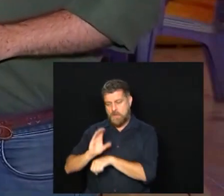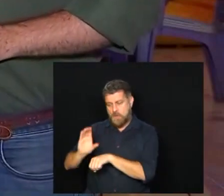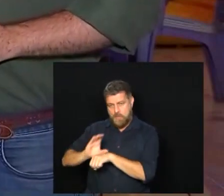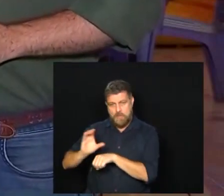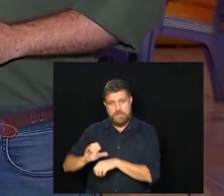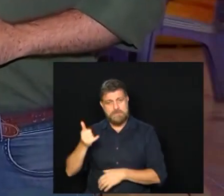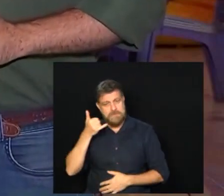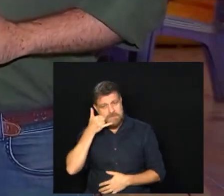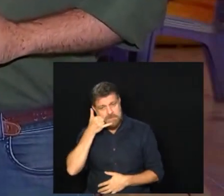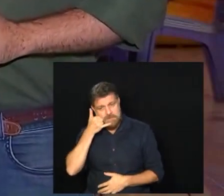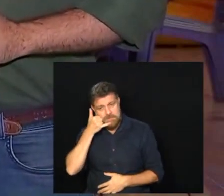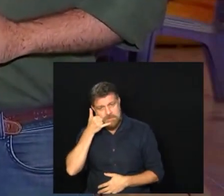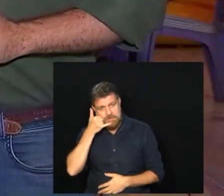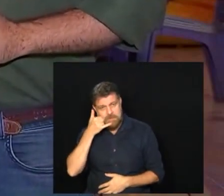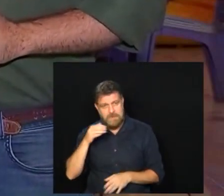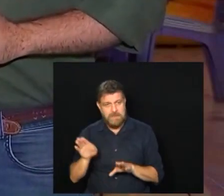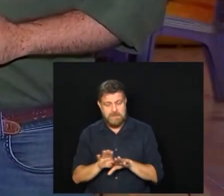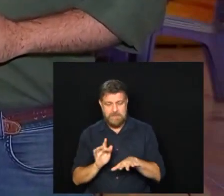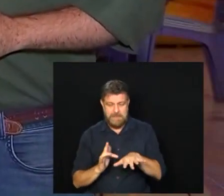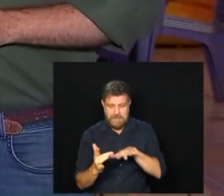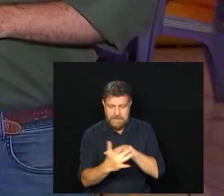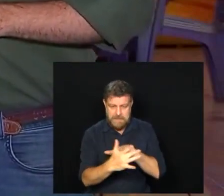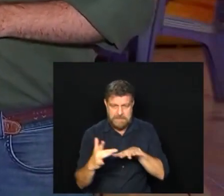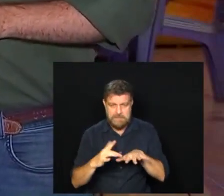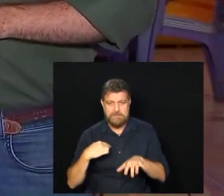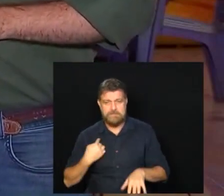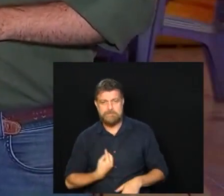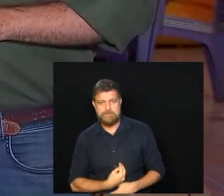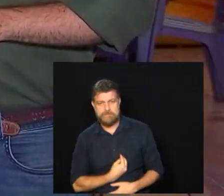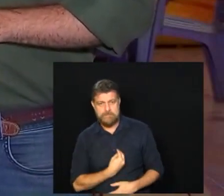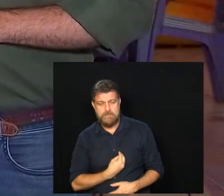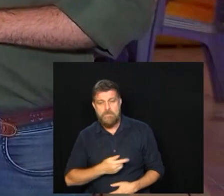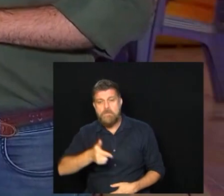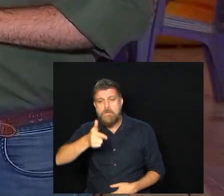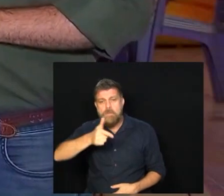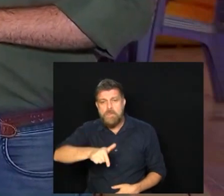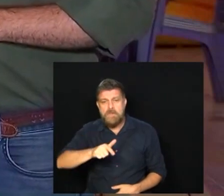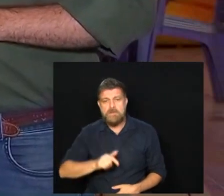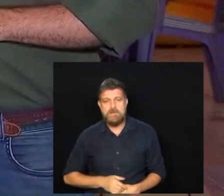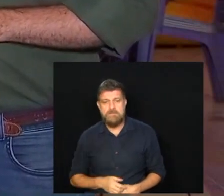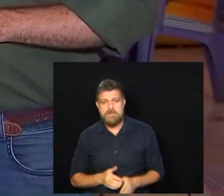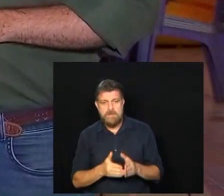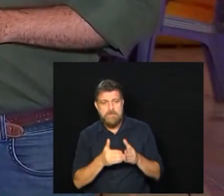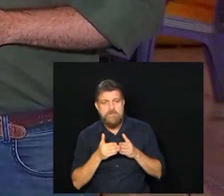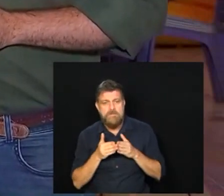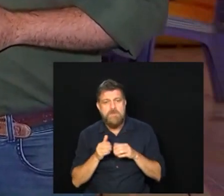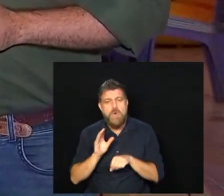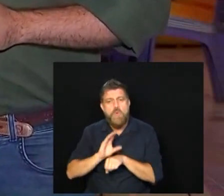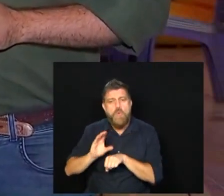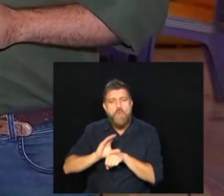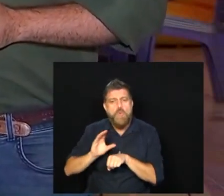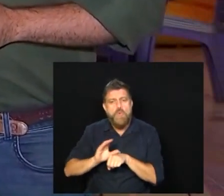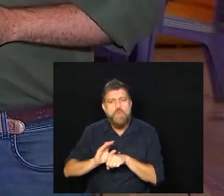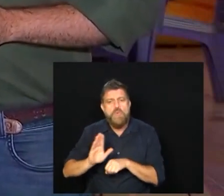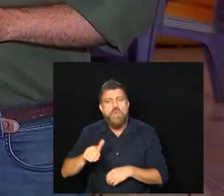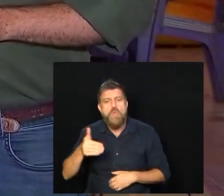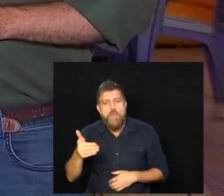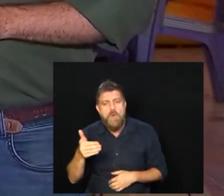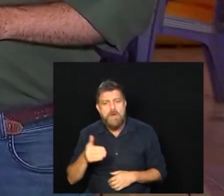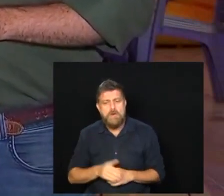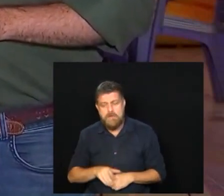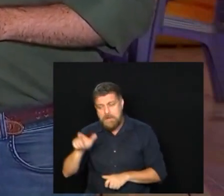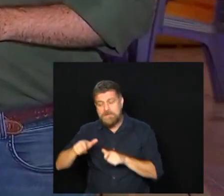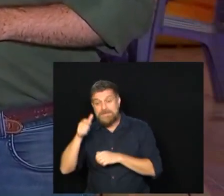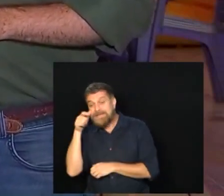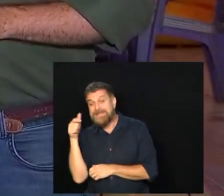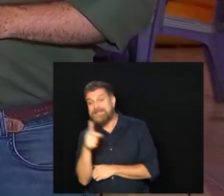só ligar. Nas redes sociais nós estamos muito presentes. Então confirma mais uma vez para a gente, por favor, quais os cursos que tem, para o pessoal que de repente tem interesse de